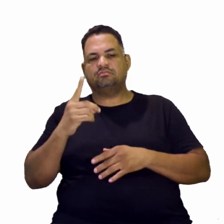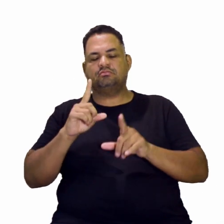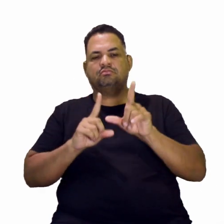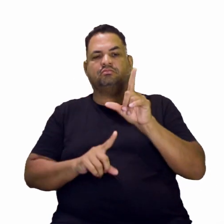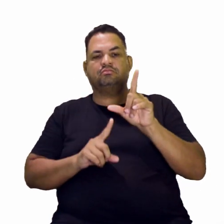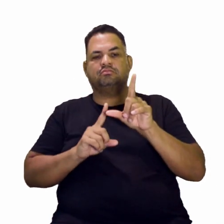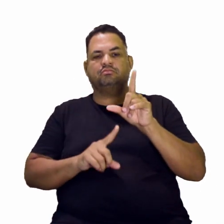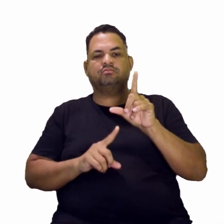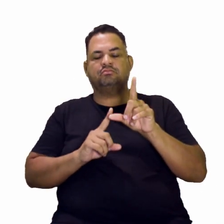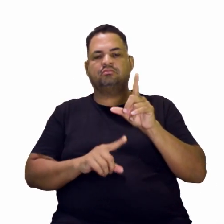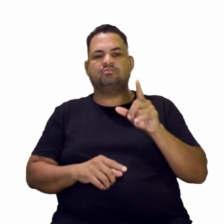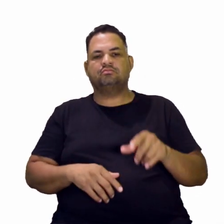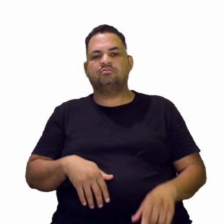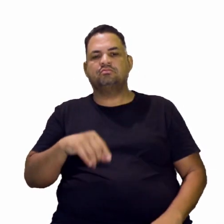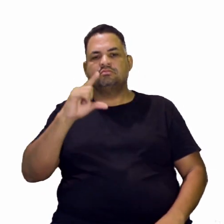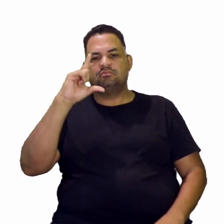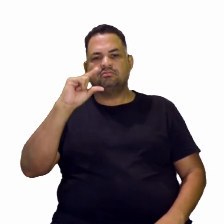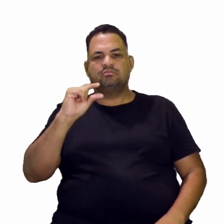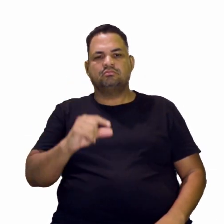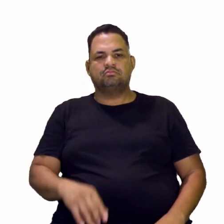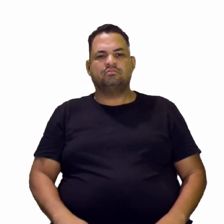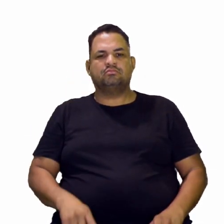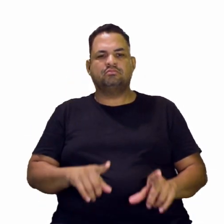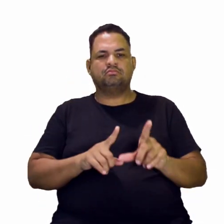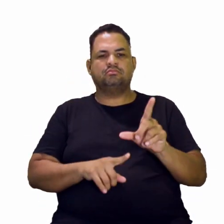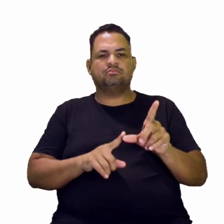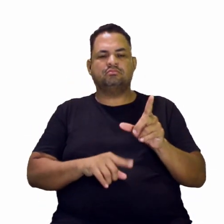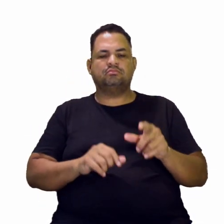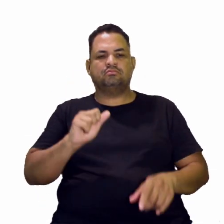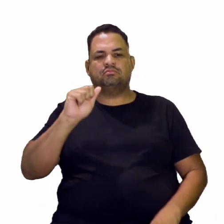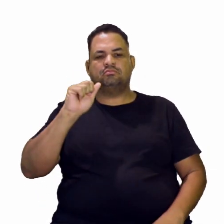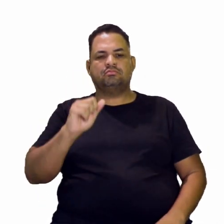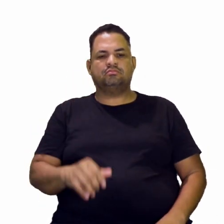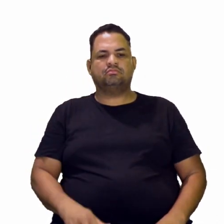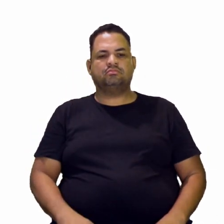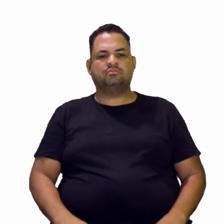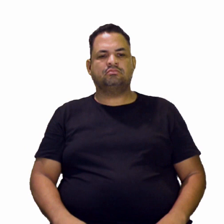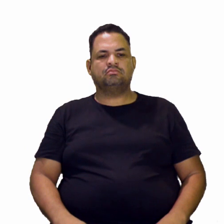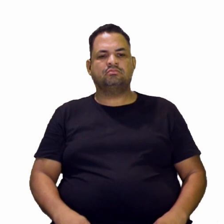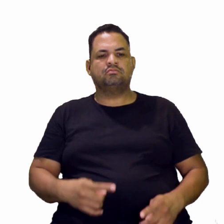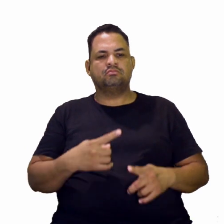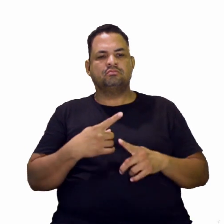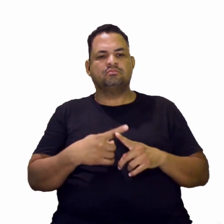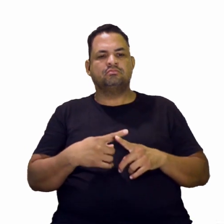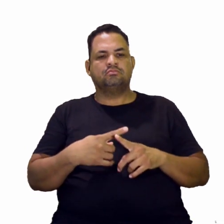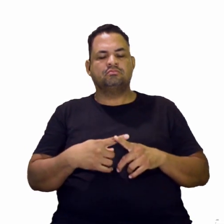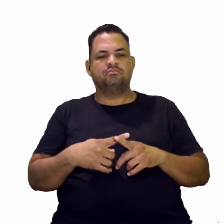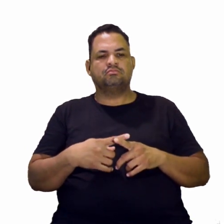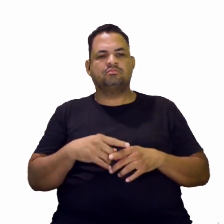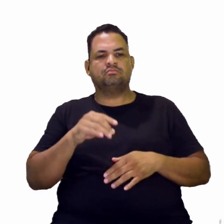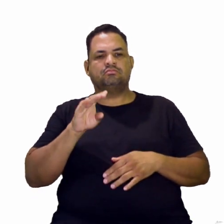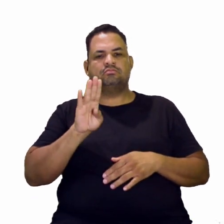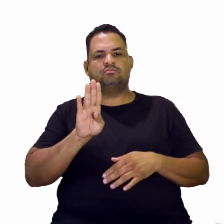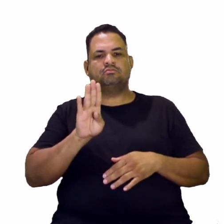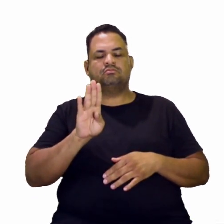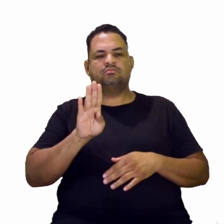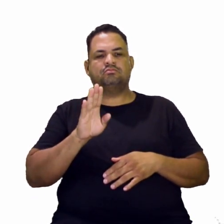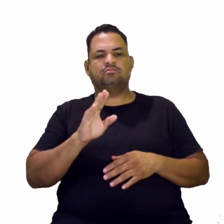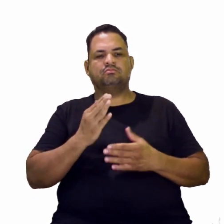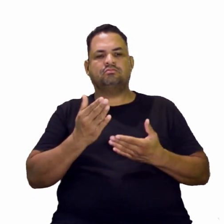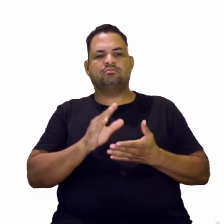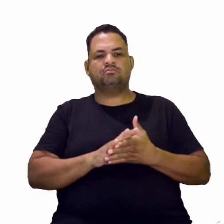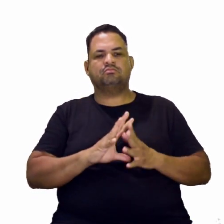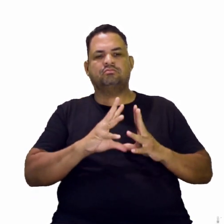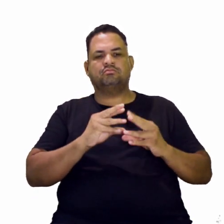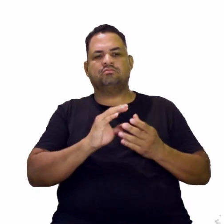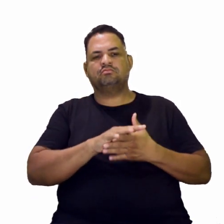minúscula? Vai ser, então, a letra A, exatamente naquela que eu dei o exemplo. Por que não é a B? Na B está todo mundo com